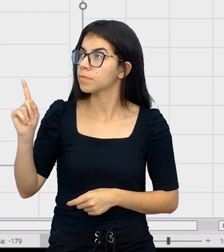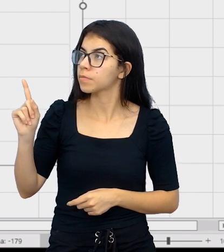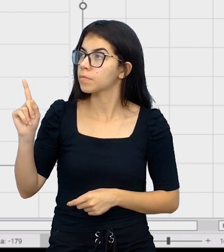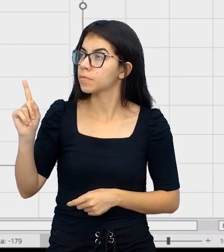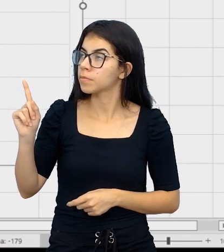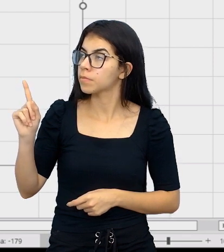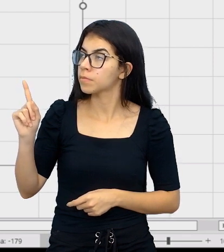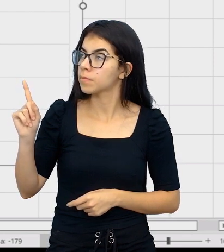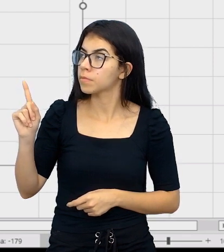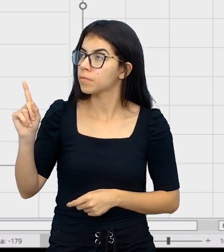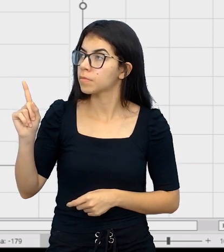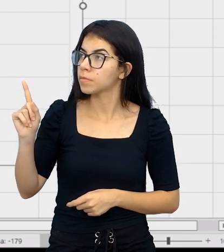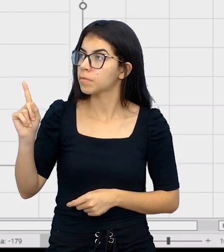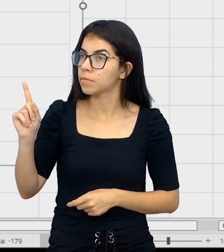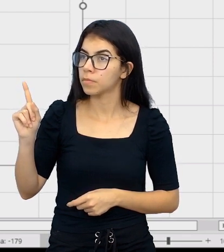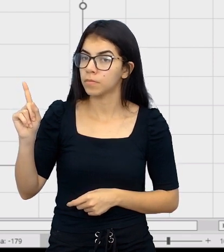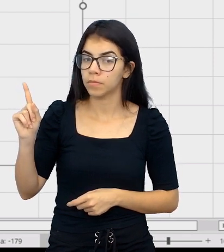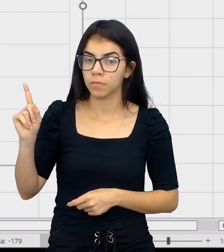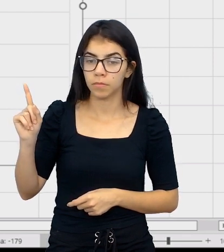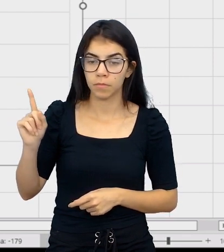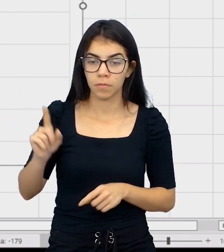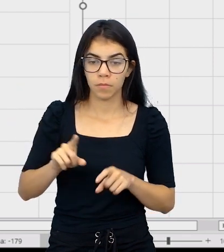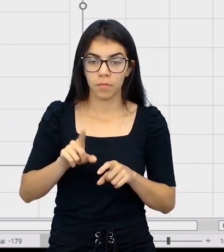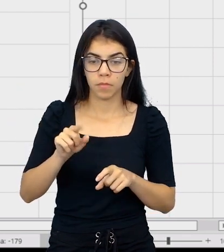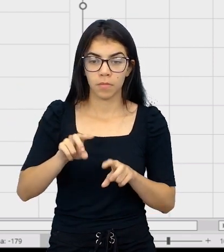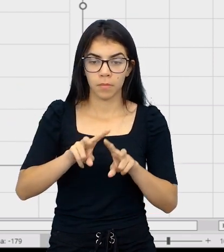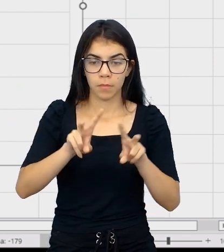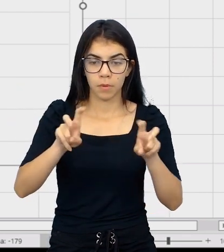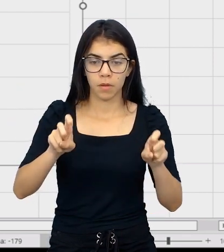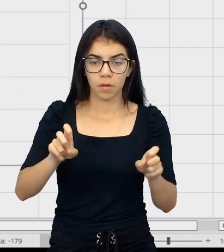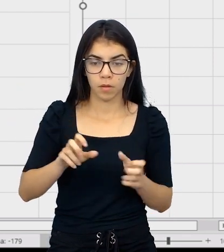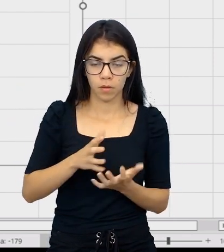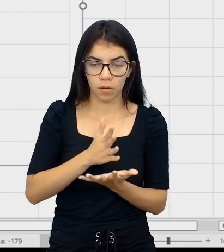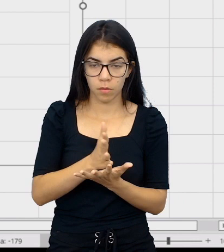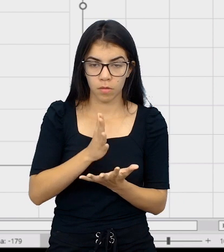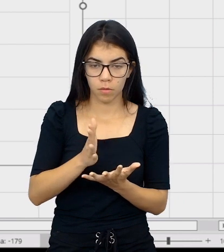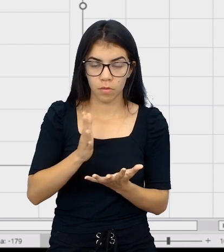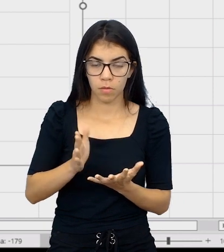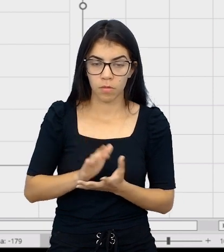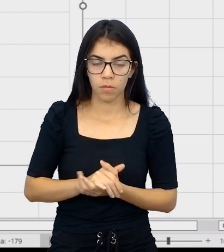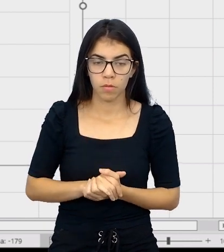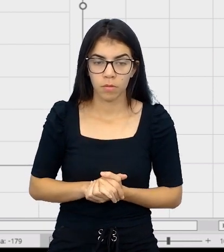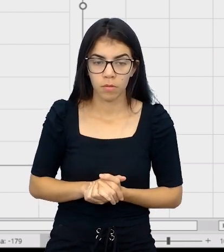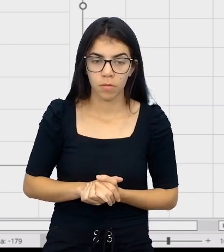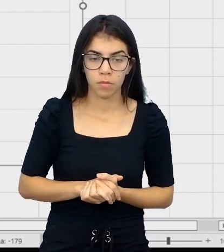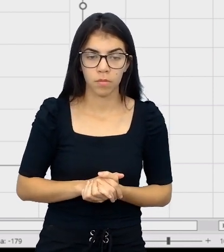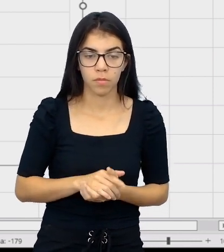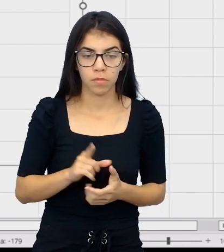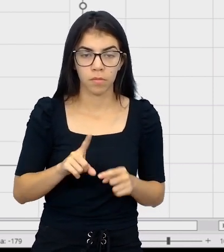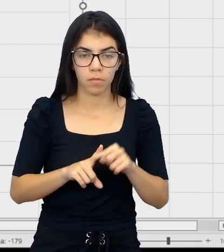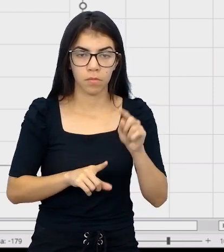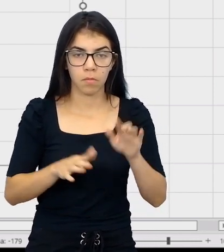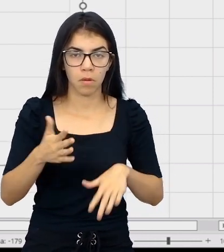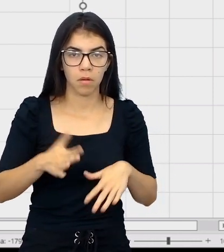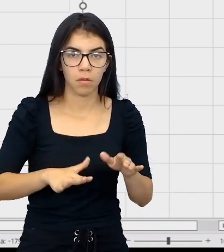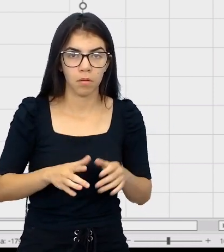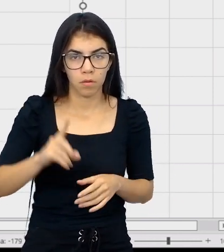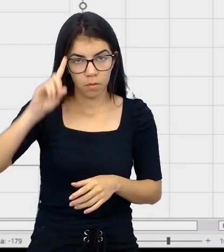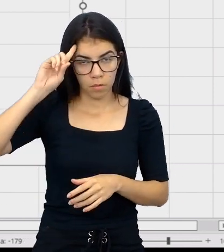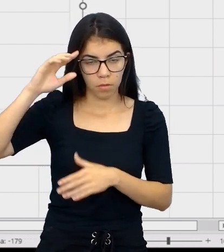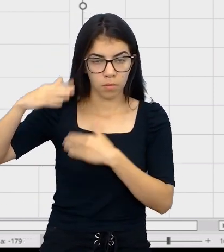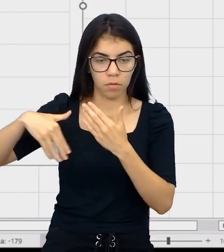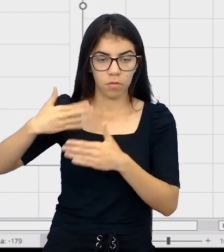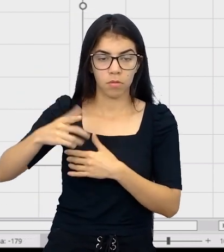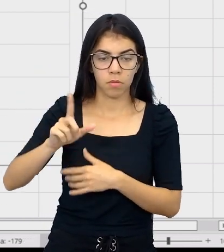eixos. Título nos Ó, eixos. o que tá escrito lá no meu gráfico aqui, ó? Você consegue ver aqui? Ah. Cadê? Aqui, ó. Cadê? Tá. Temperatura média diária. Então, Tá,